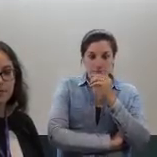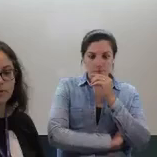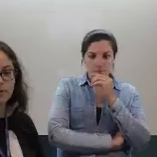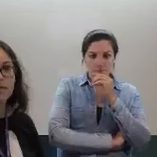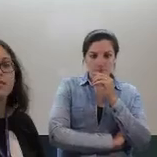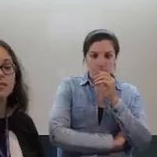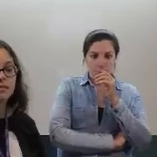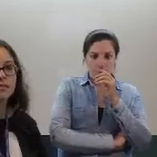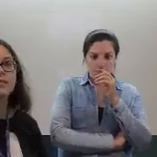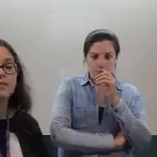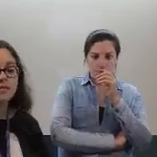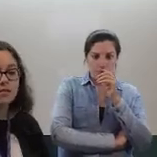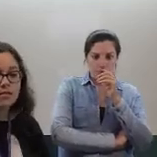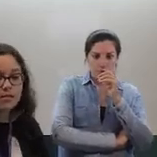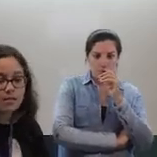Deixa eu só ver aqui.